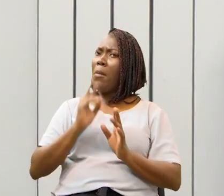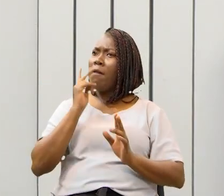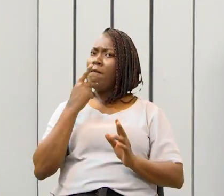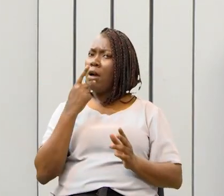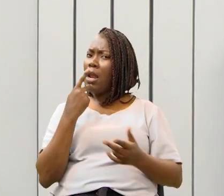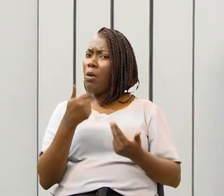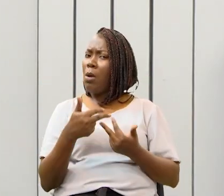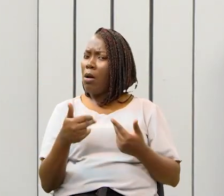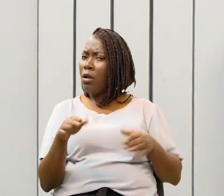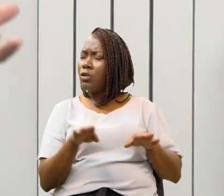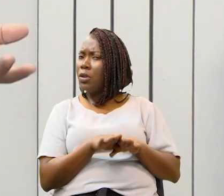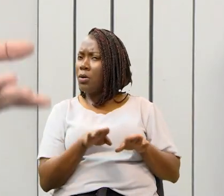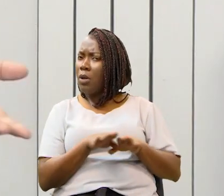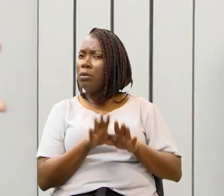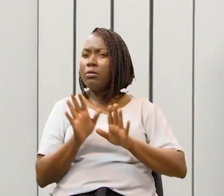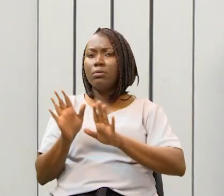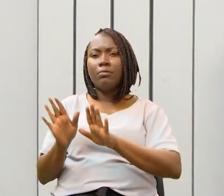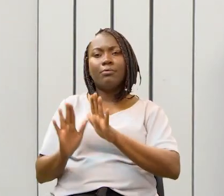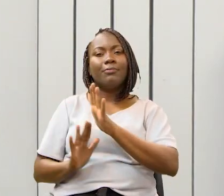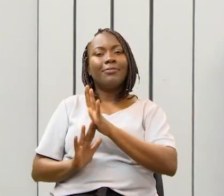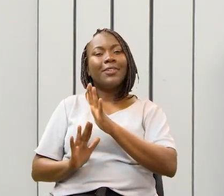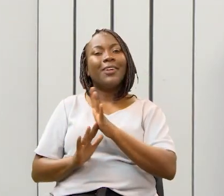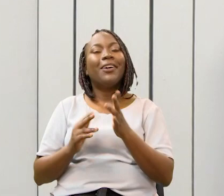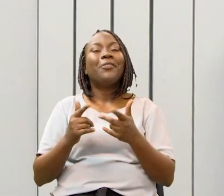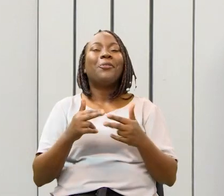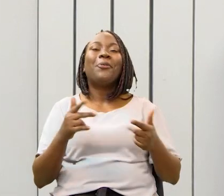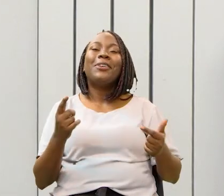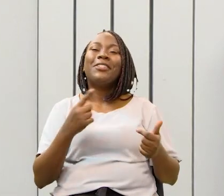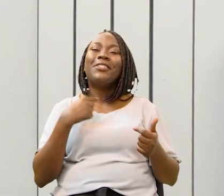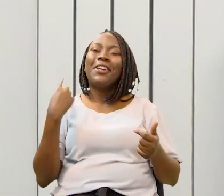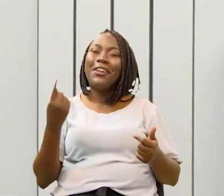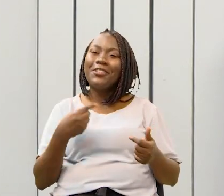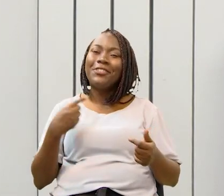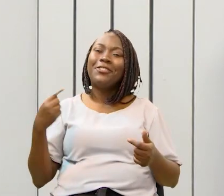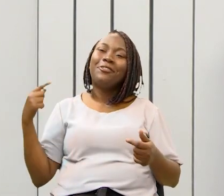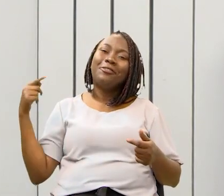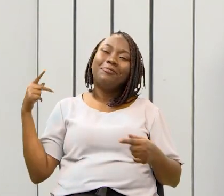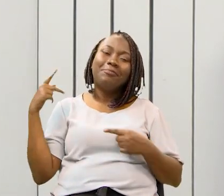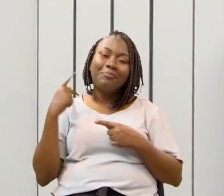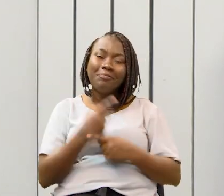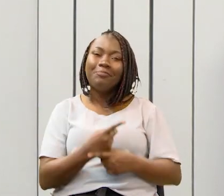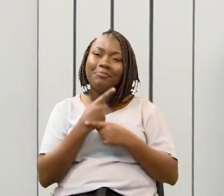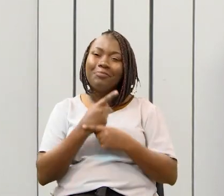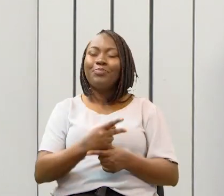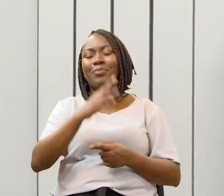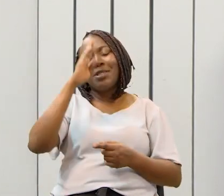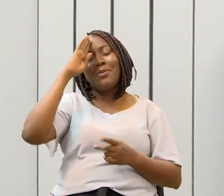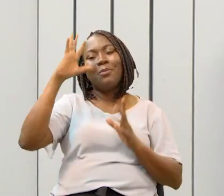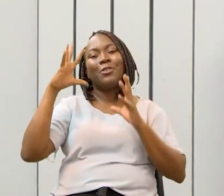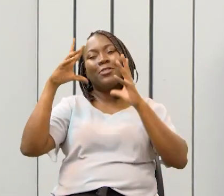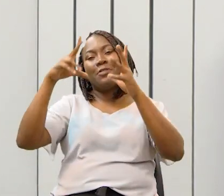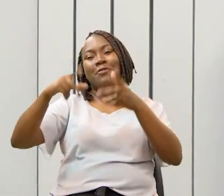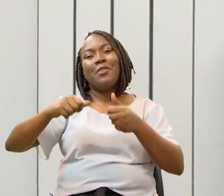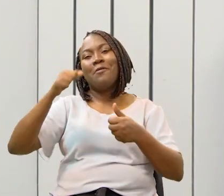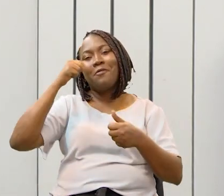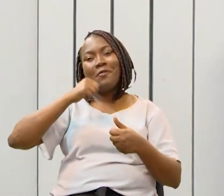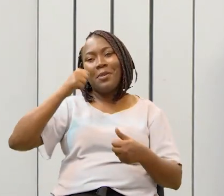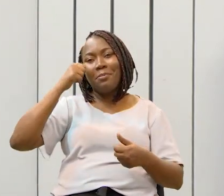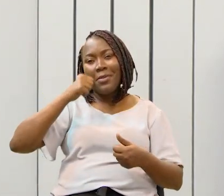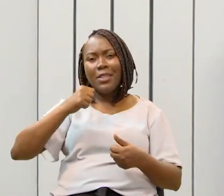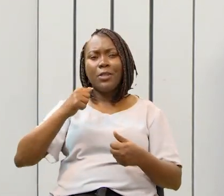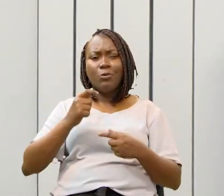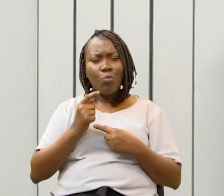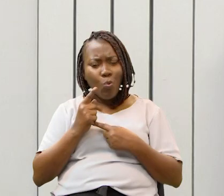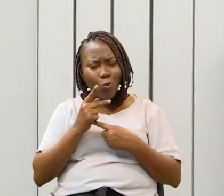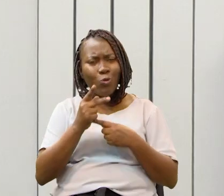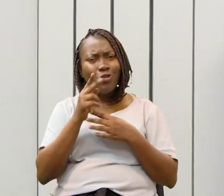de igualdade, né? São coisas que a gente vem buscando, principalmente o universo feminino, né? Vem buscando há muito